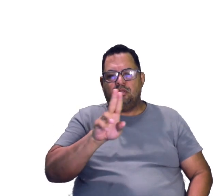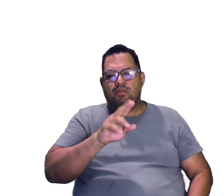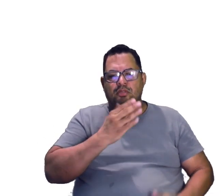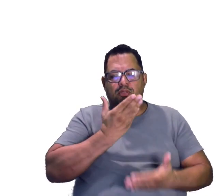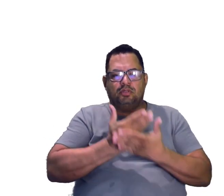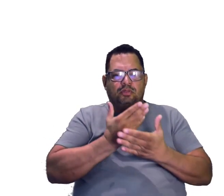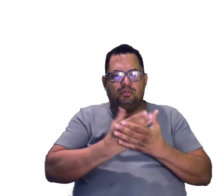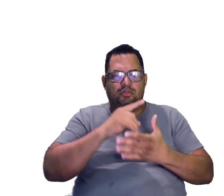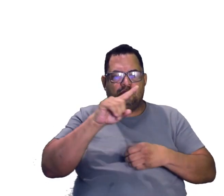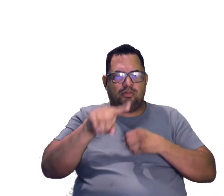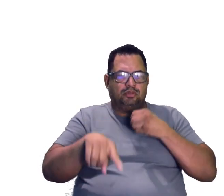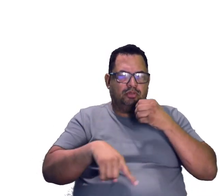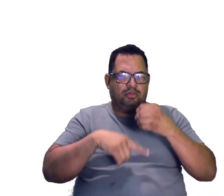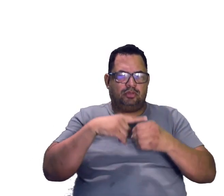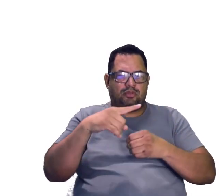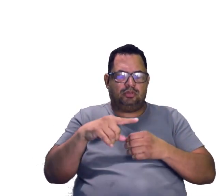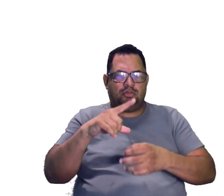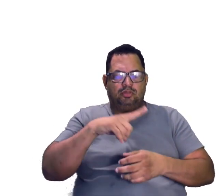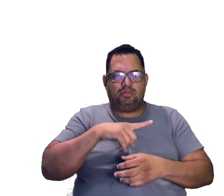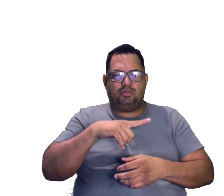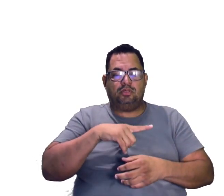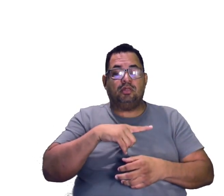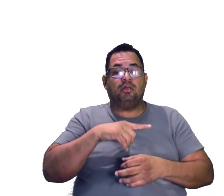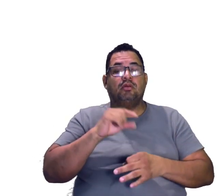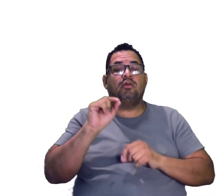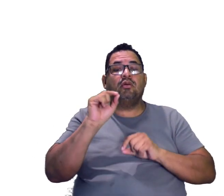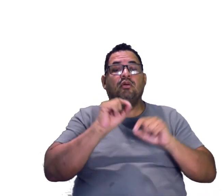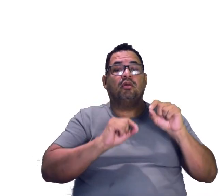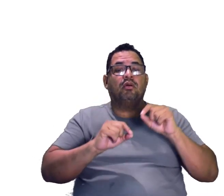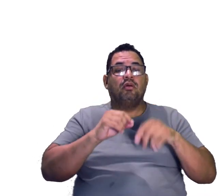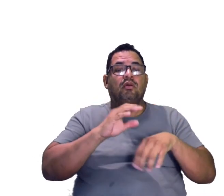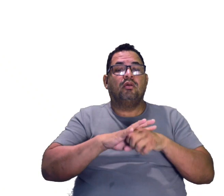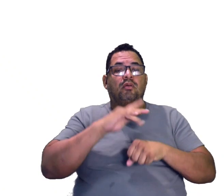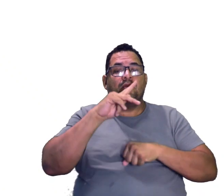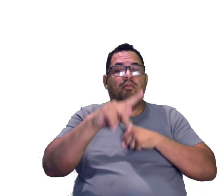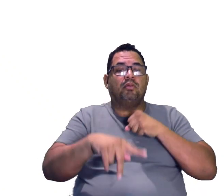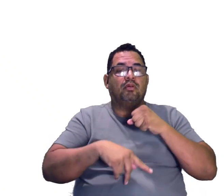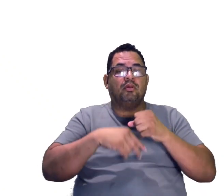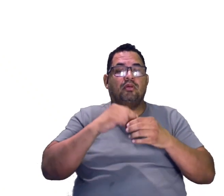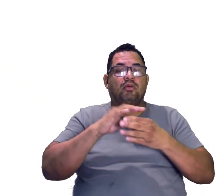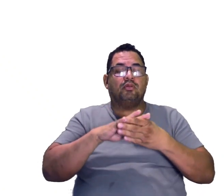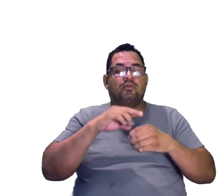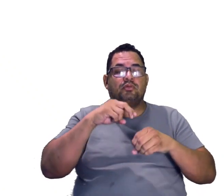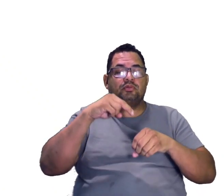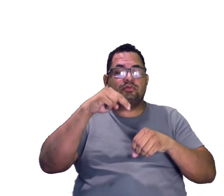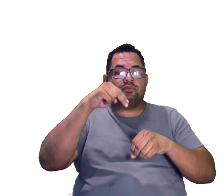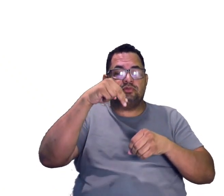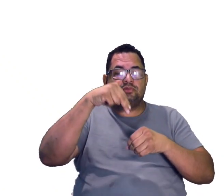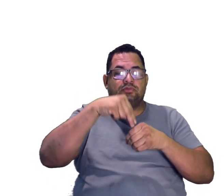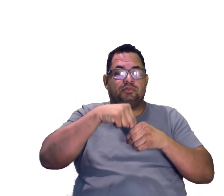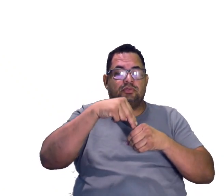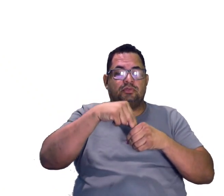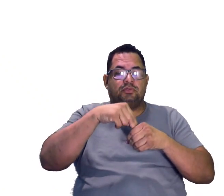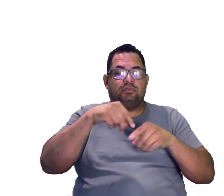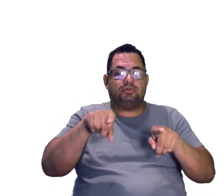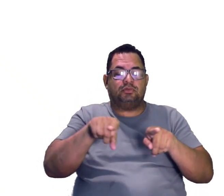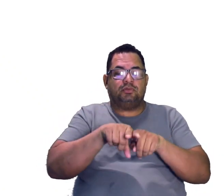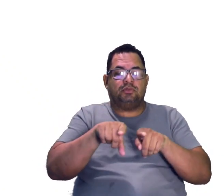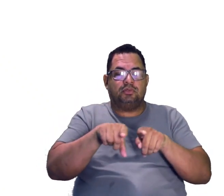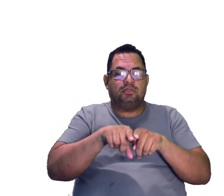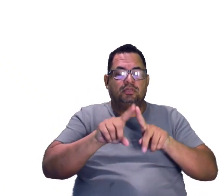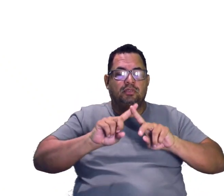e vão ver que nos átomos existe o quê? Prótons e nêutrons, são partículas subatômicas,